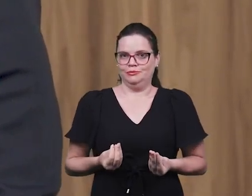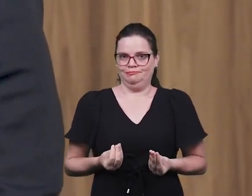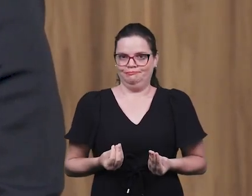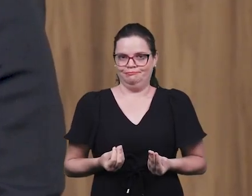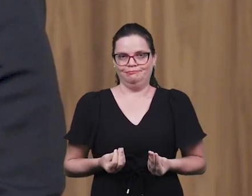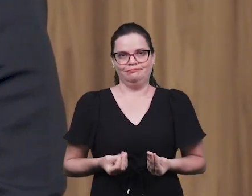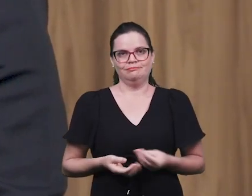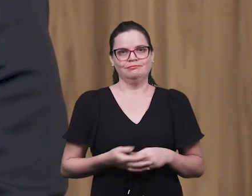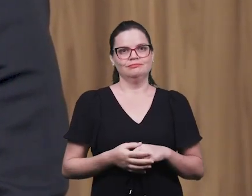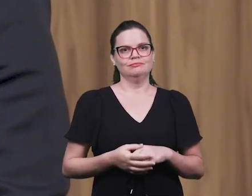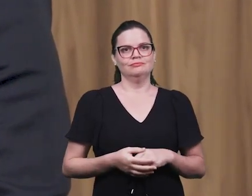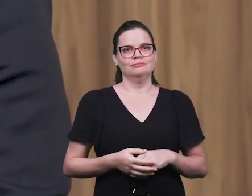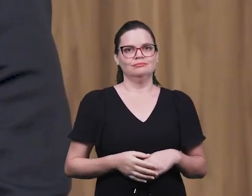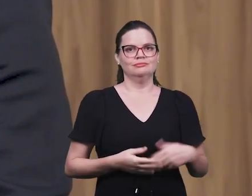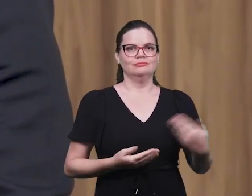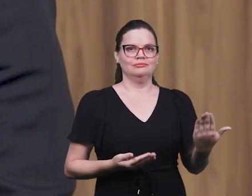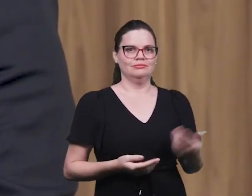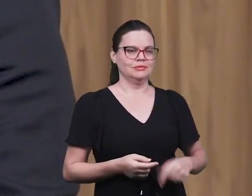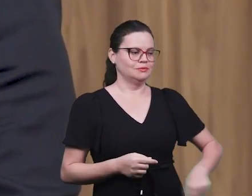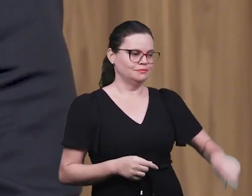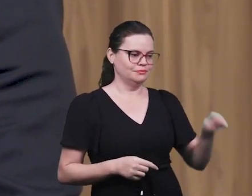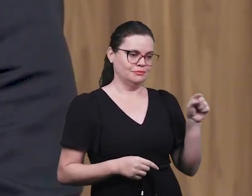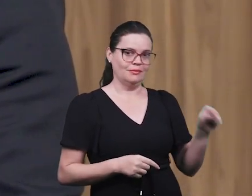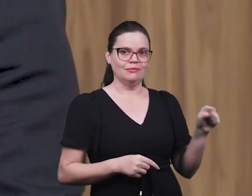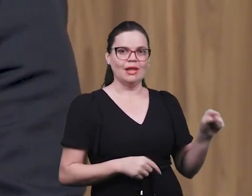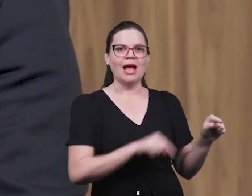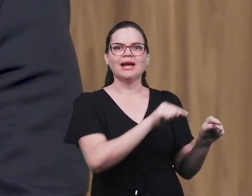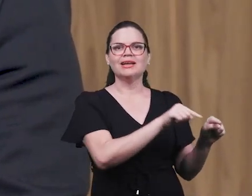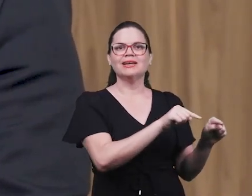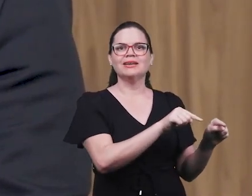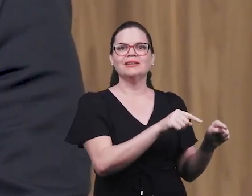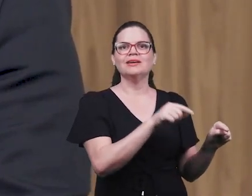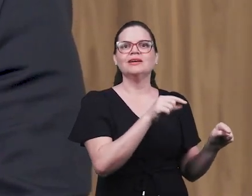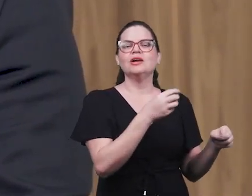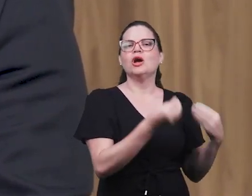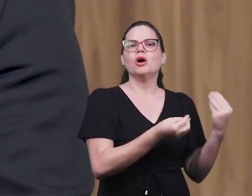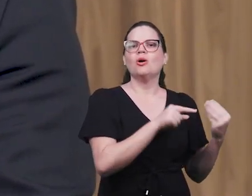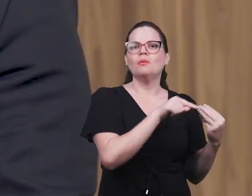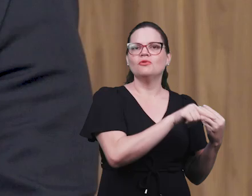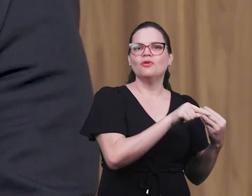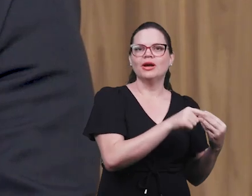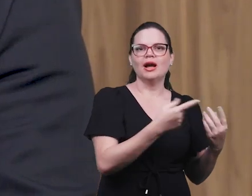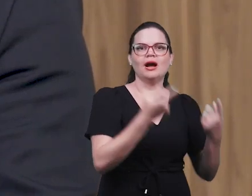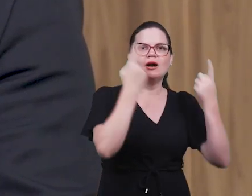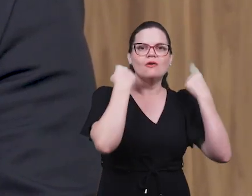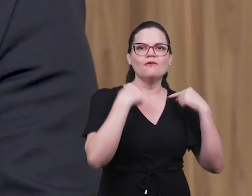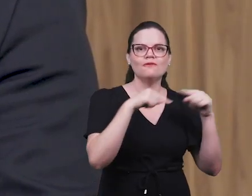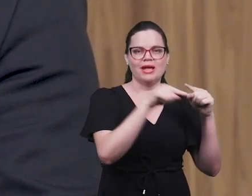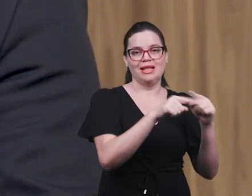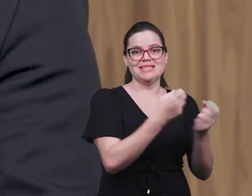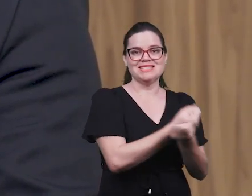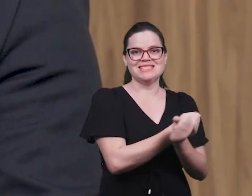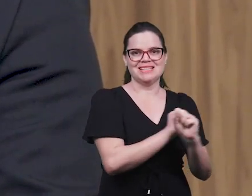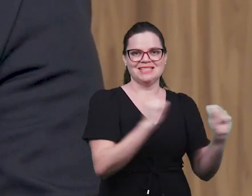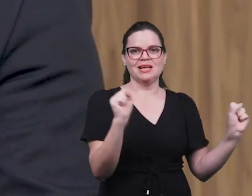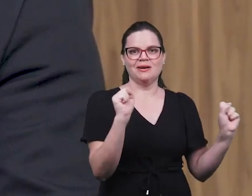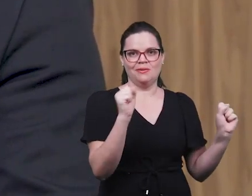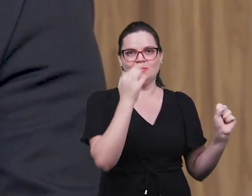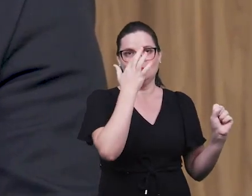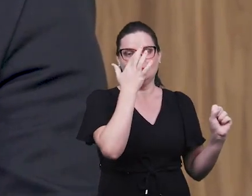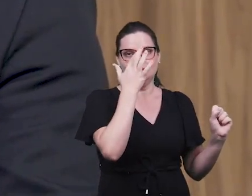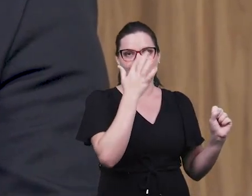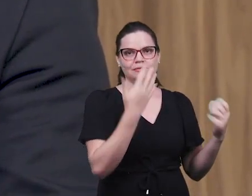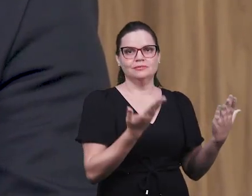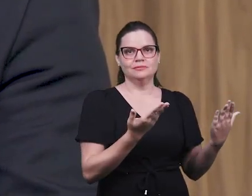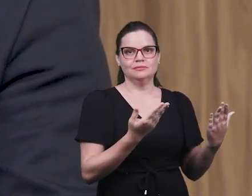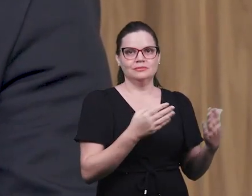Foi com a novilha, né? Ou seja, com a ovelha. Ou seja, a ovelha, ela conhece